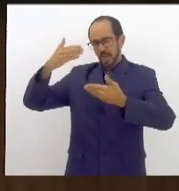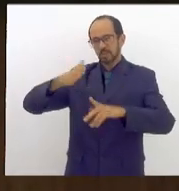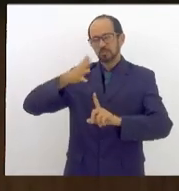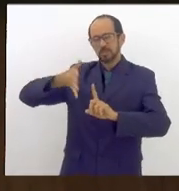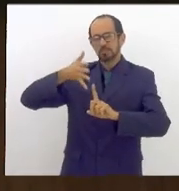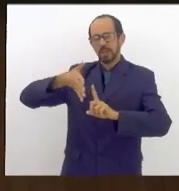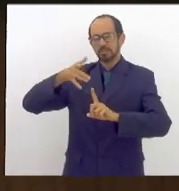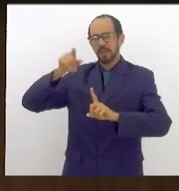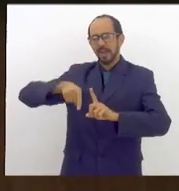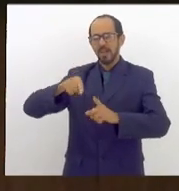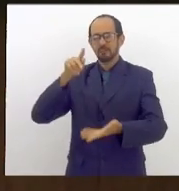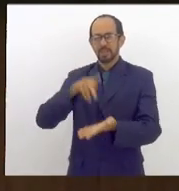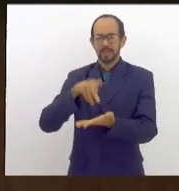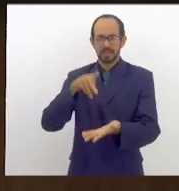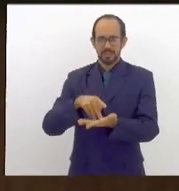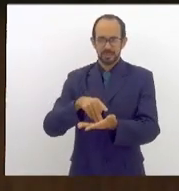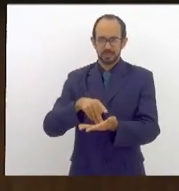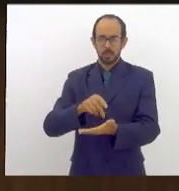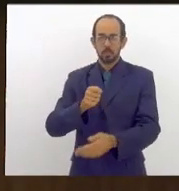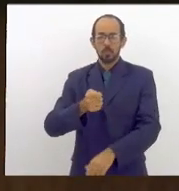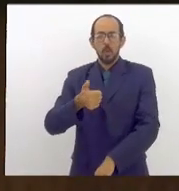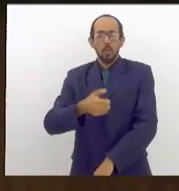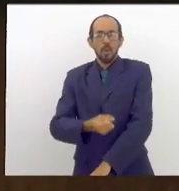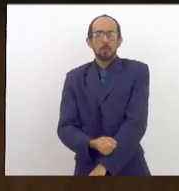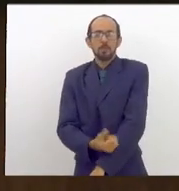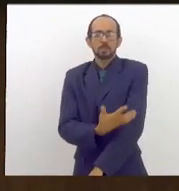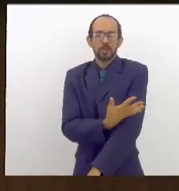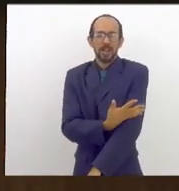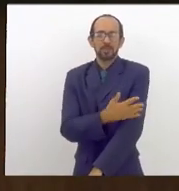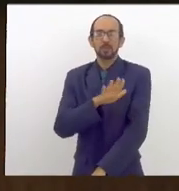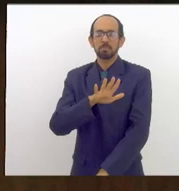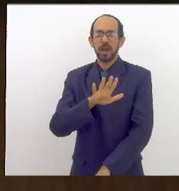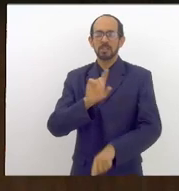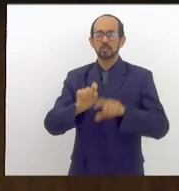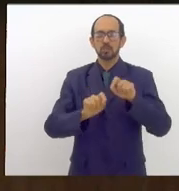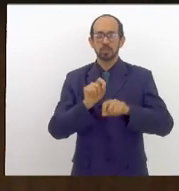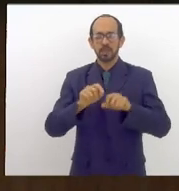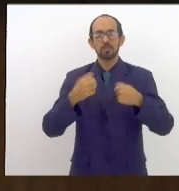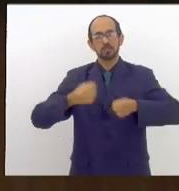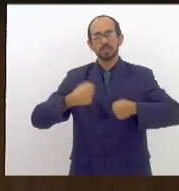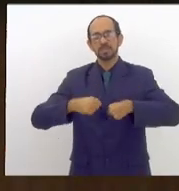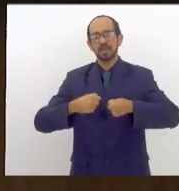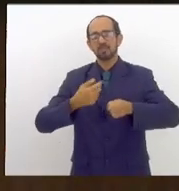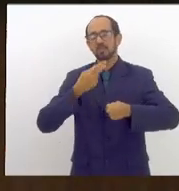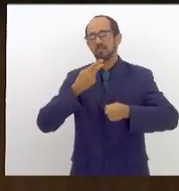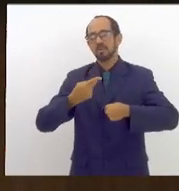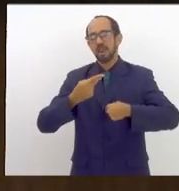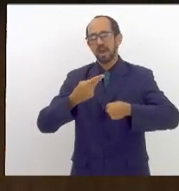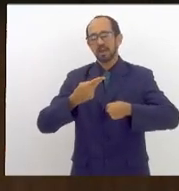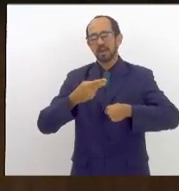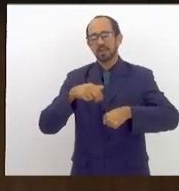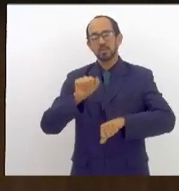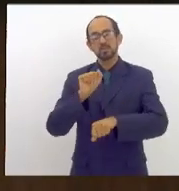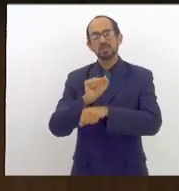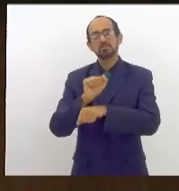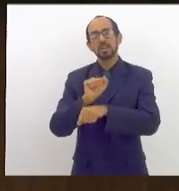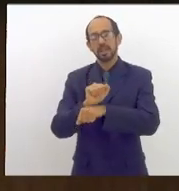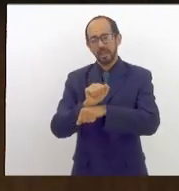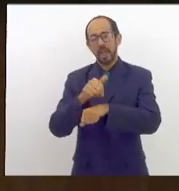verdadeiras eu tô um pouco emocionado Mas eu precisava falar isso Esperei até esse momento